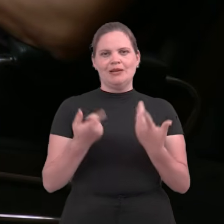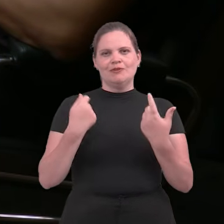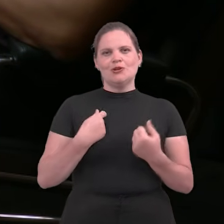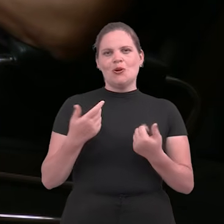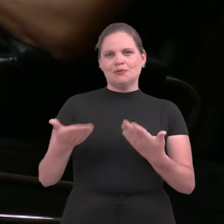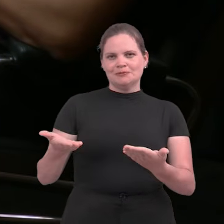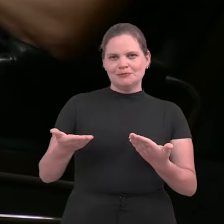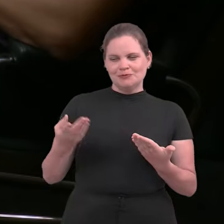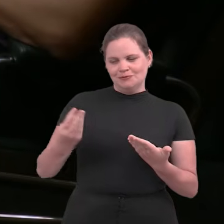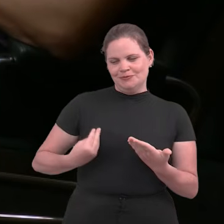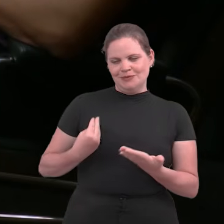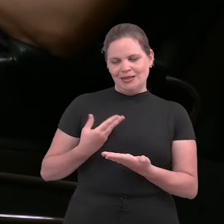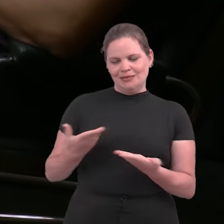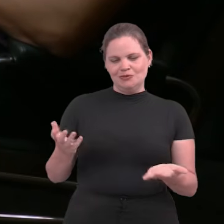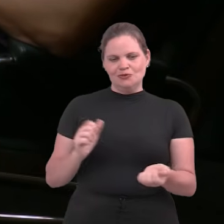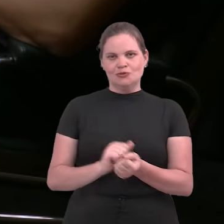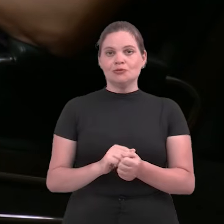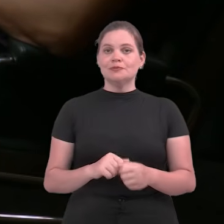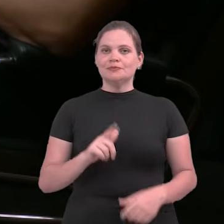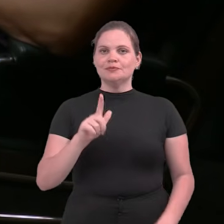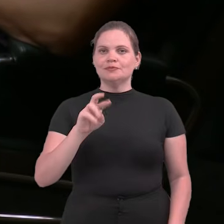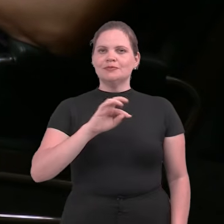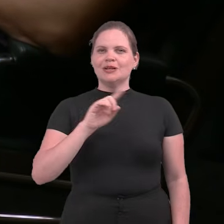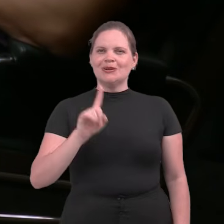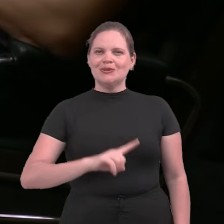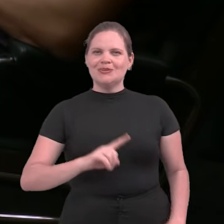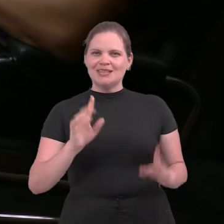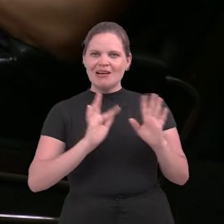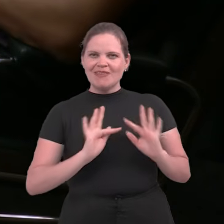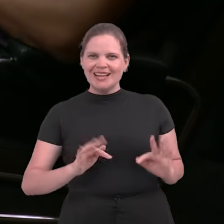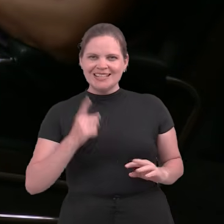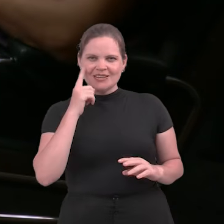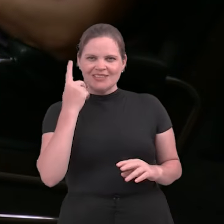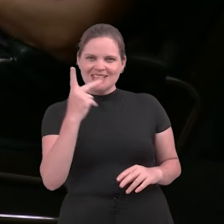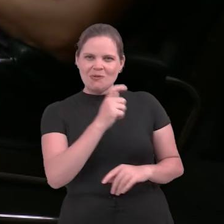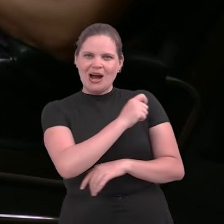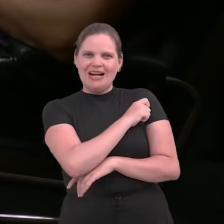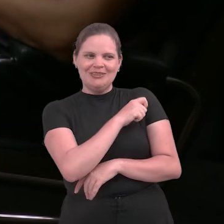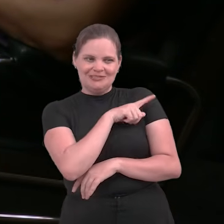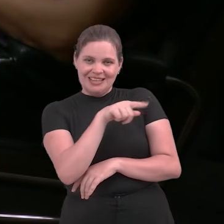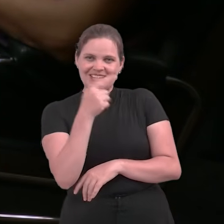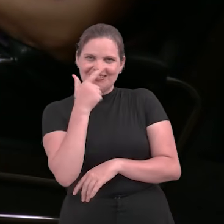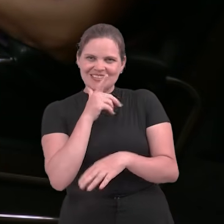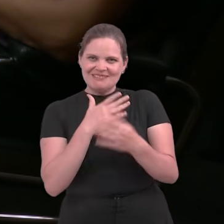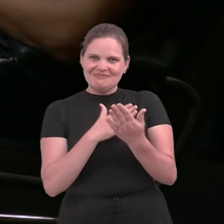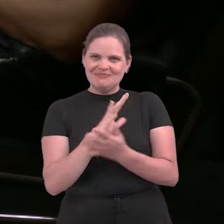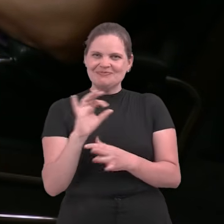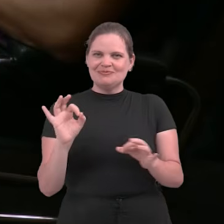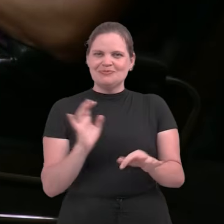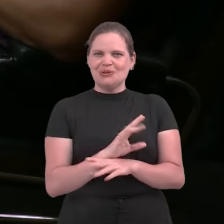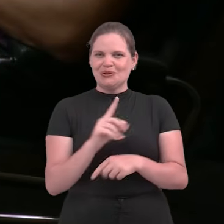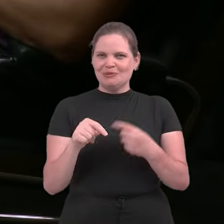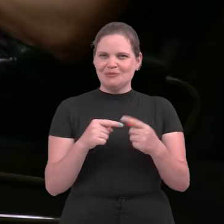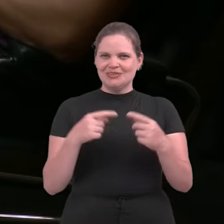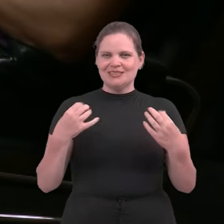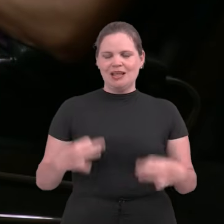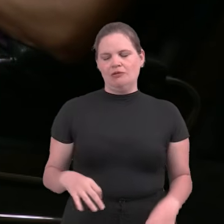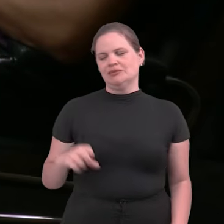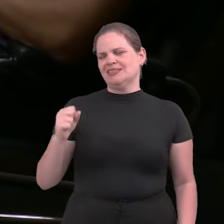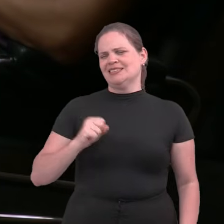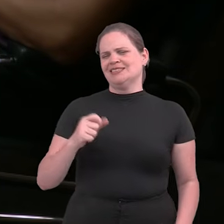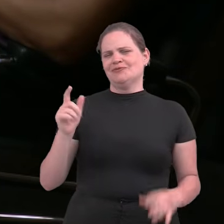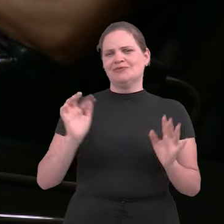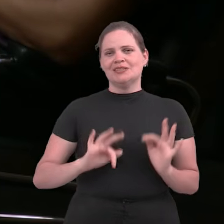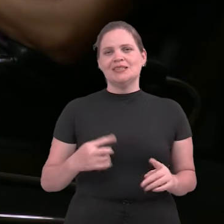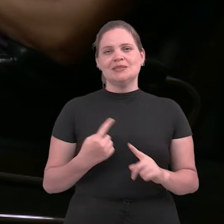aqui. Luiz, tá feliz com o mentorado? Esse cumpriu a missão, né, Luiz? Muito feliz, é um sucesso